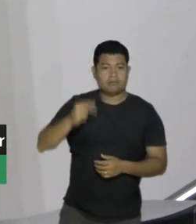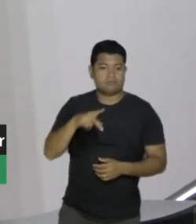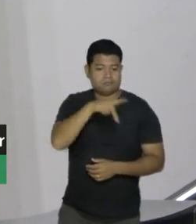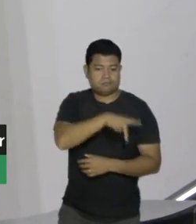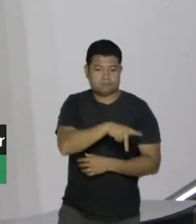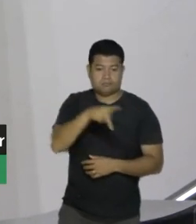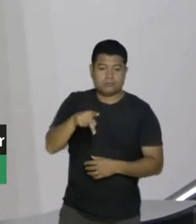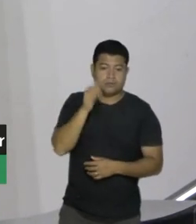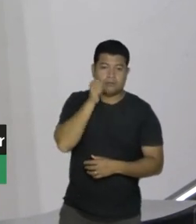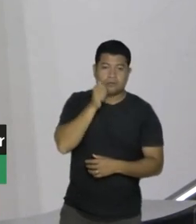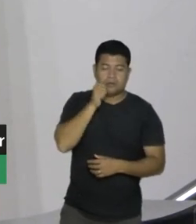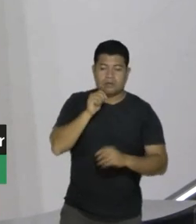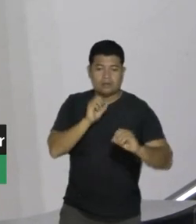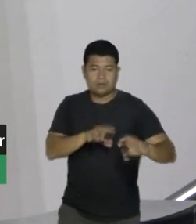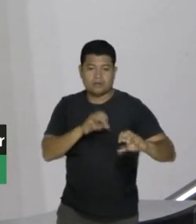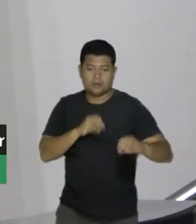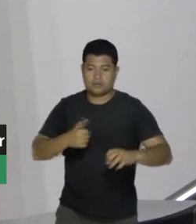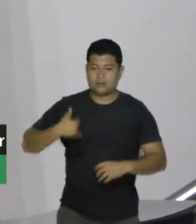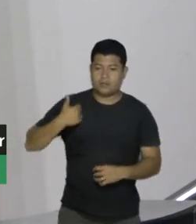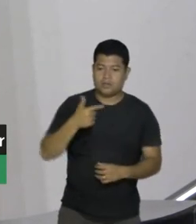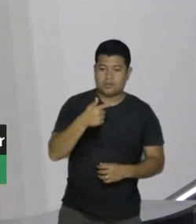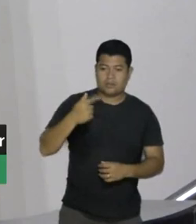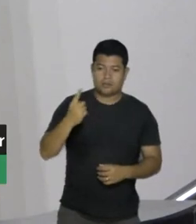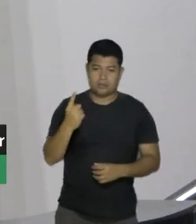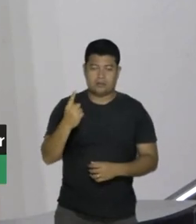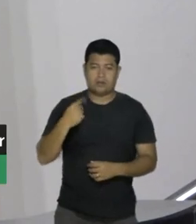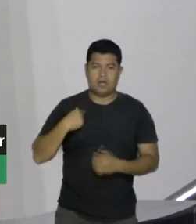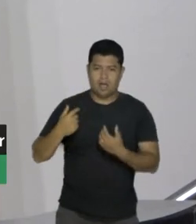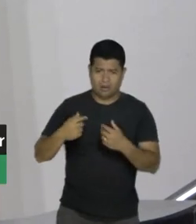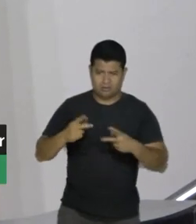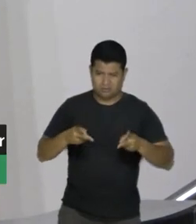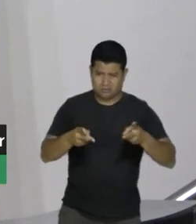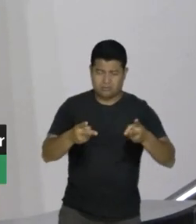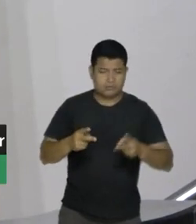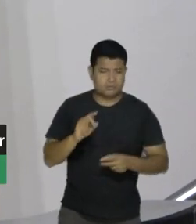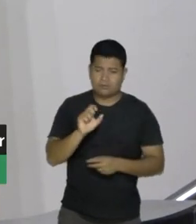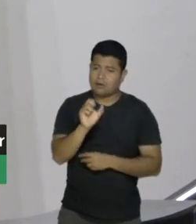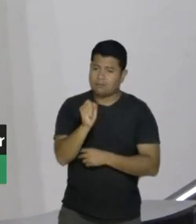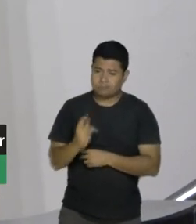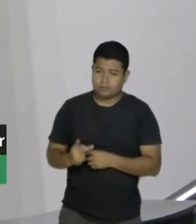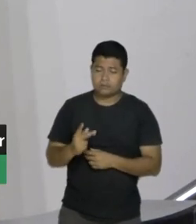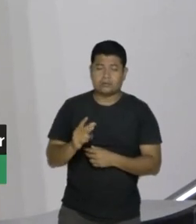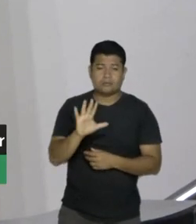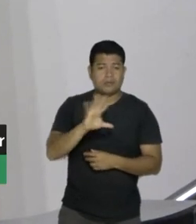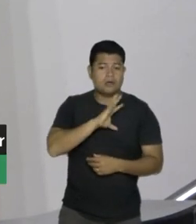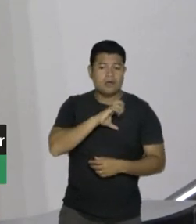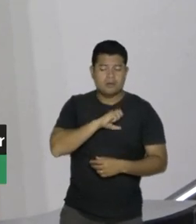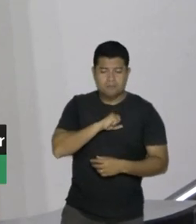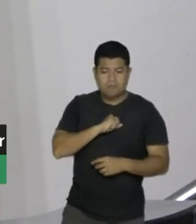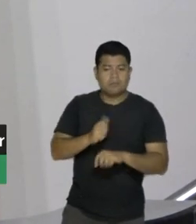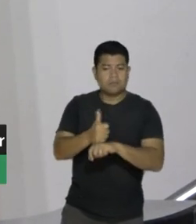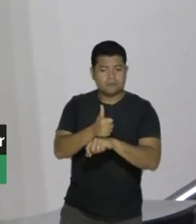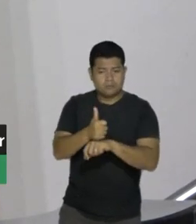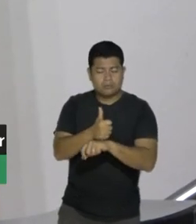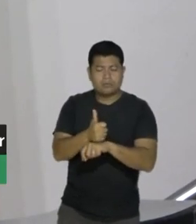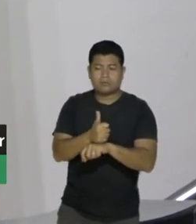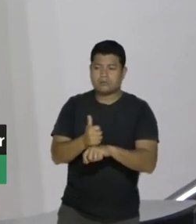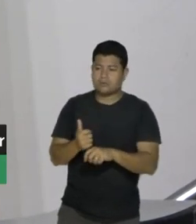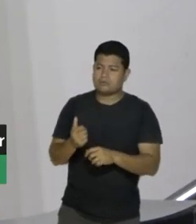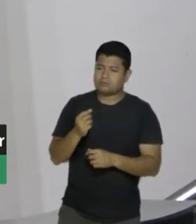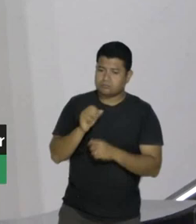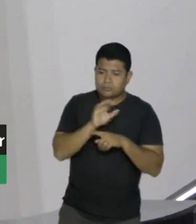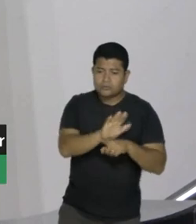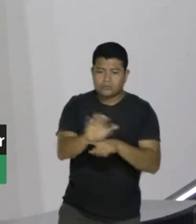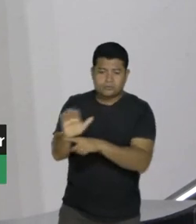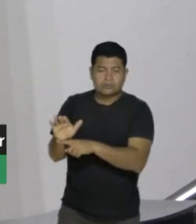lecionava os 71 anos de idade não precisava mais mas fazia por amor à profissão e um marginal